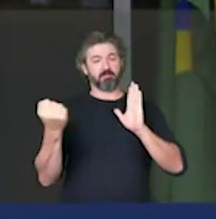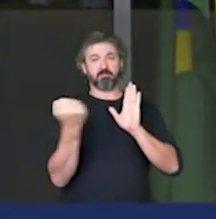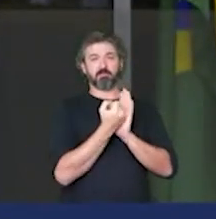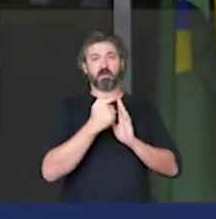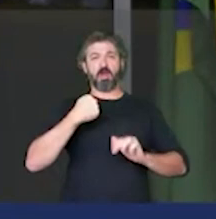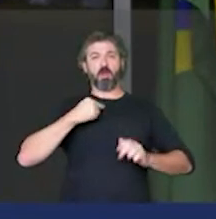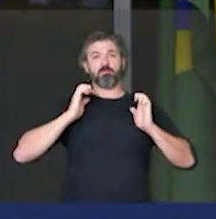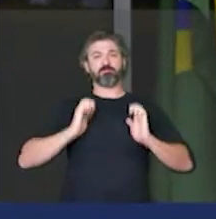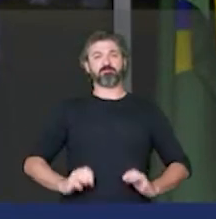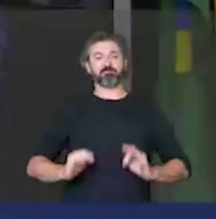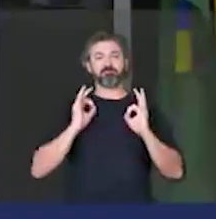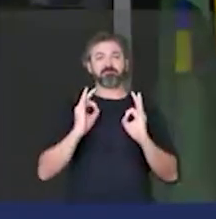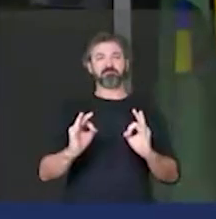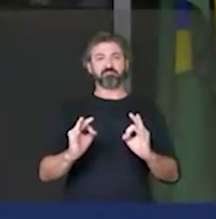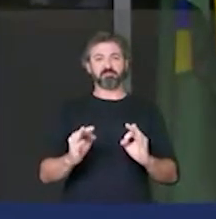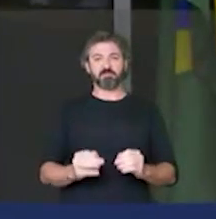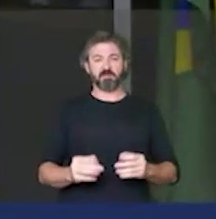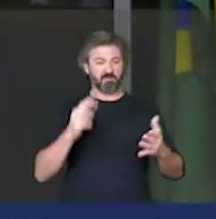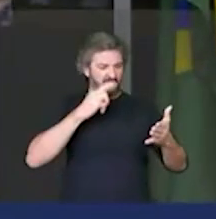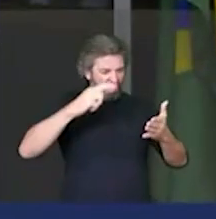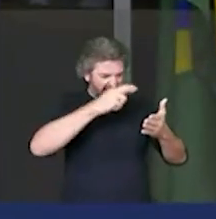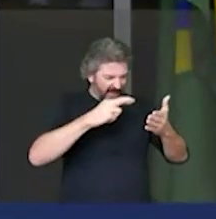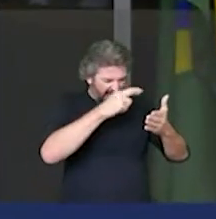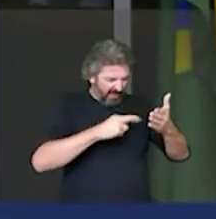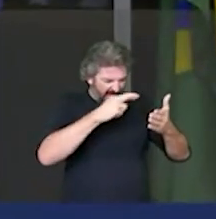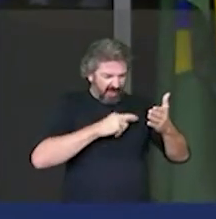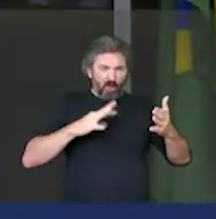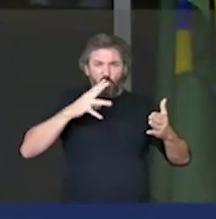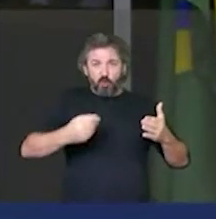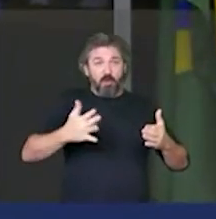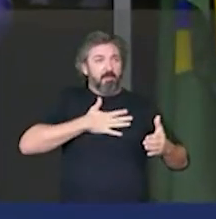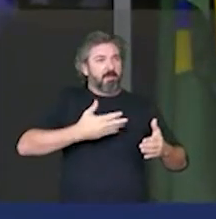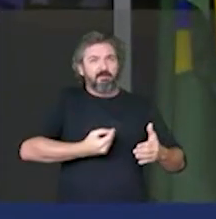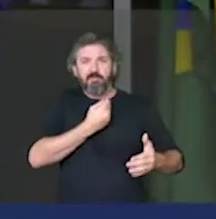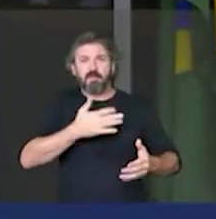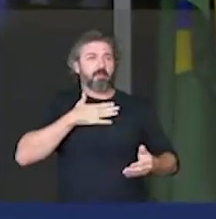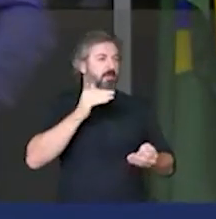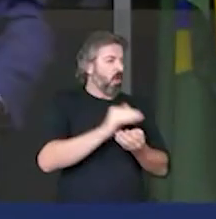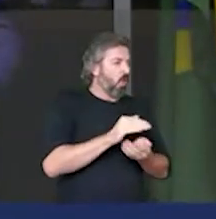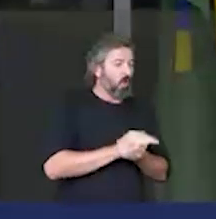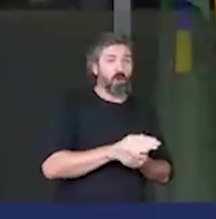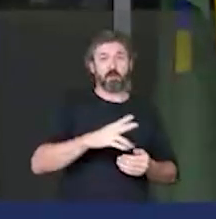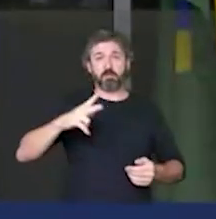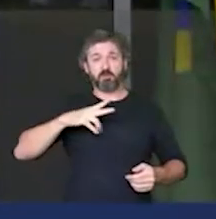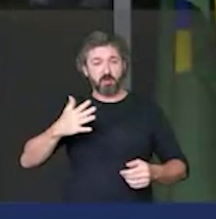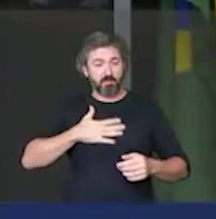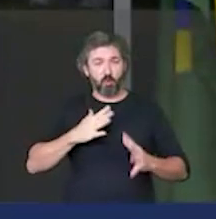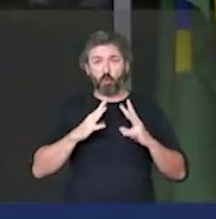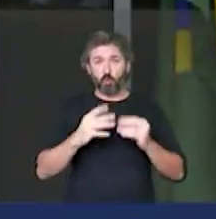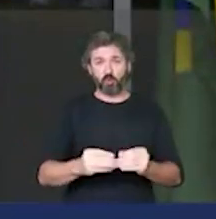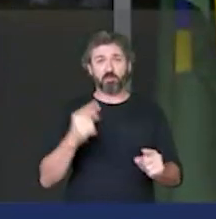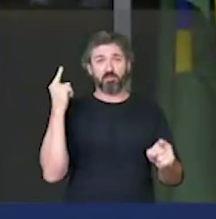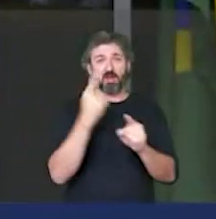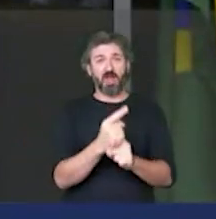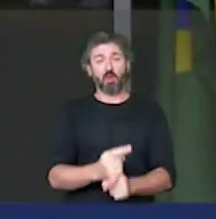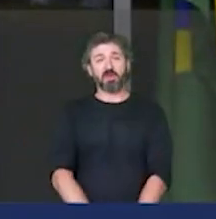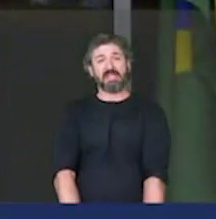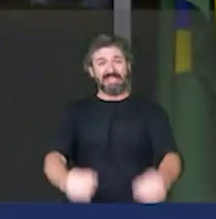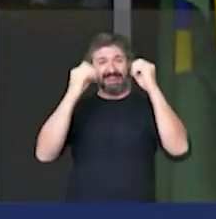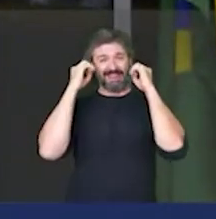de honestidade. Vai ter devassado tanto o meu mandato, a minha vida, as minhas contas pessoais, que não vai